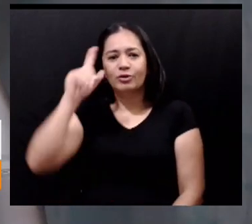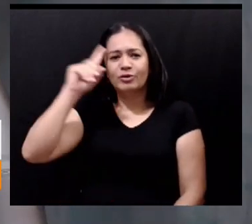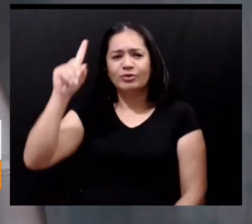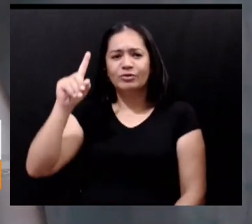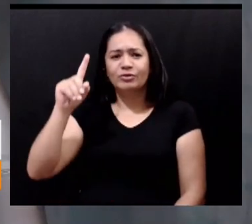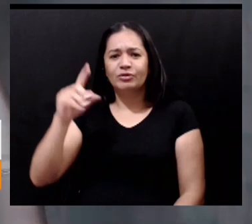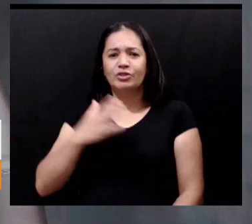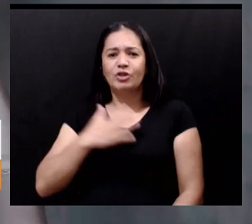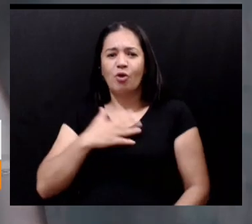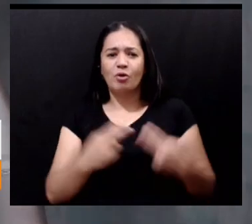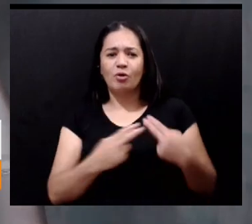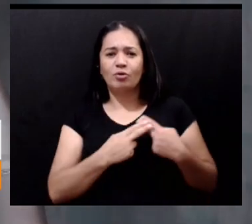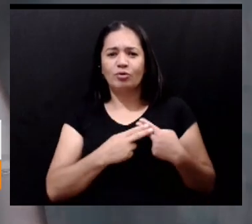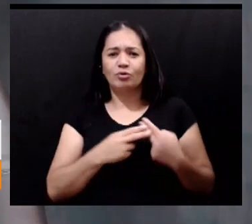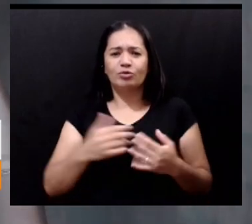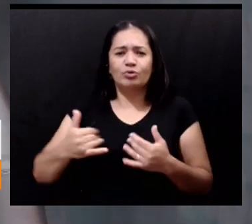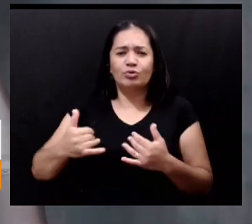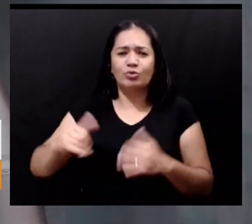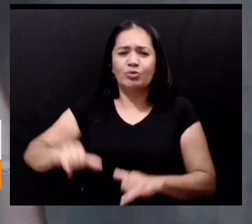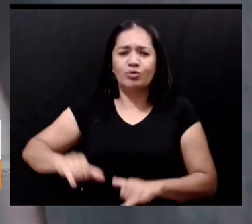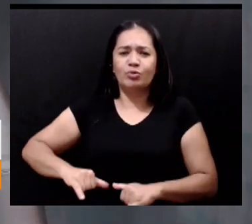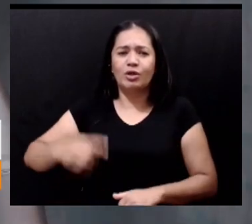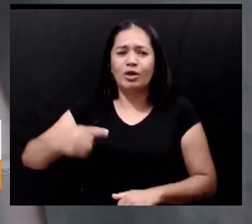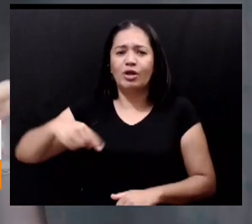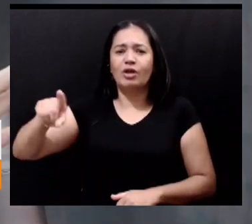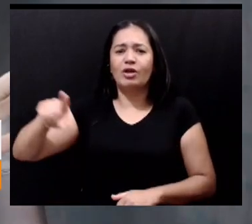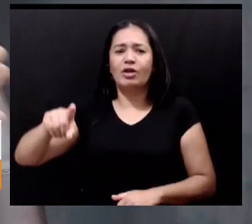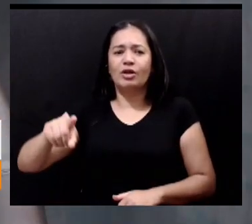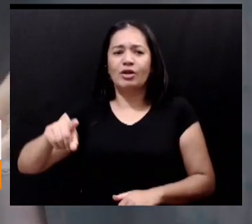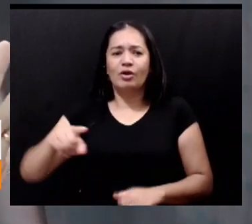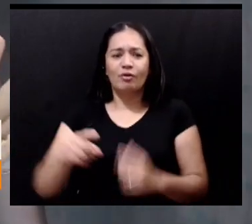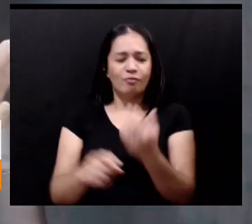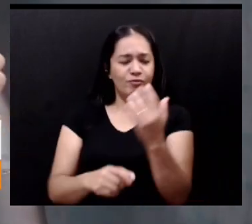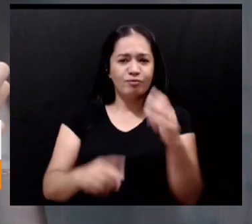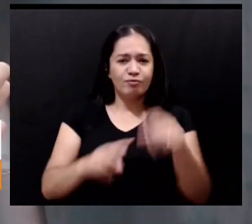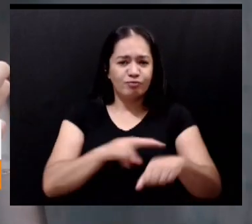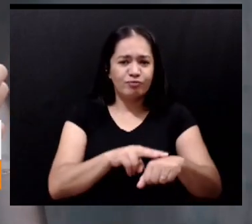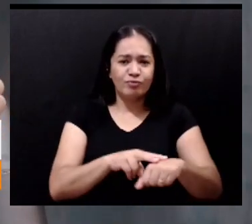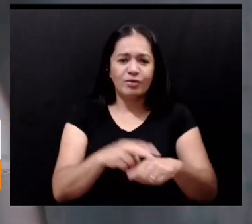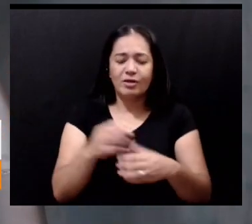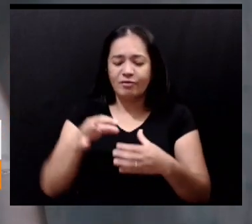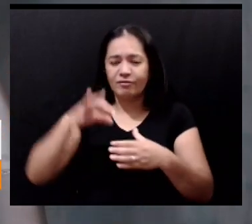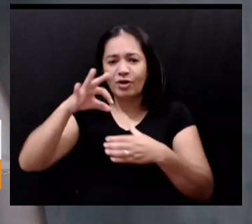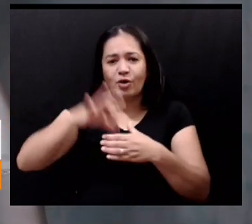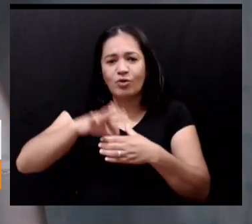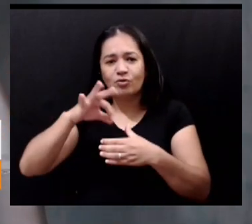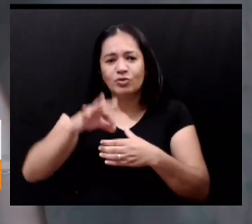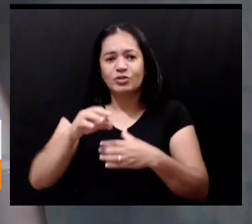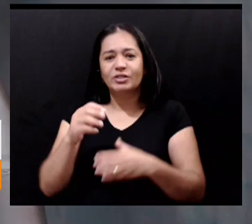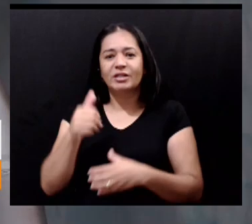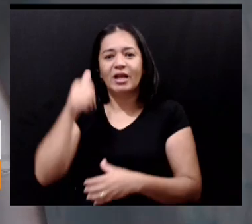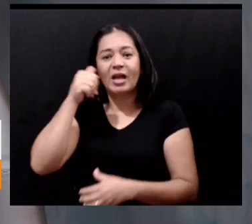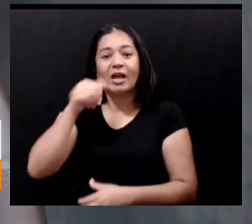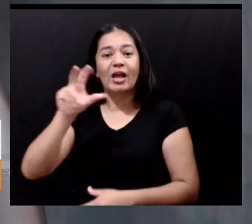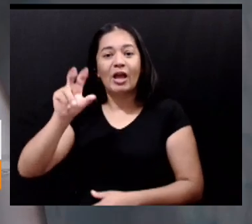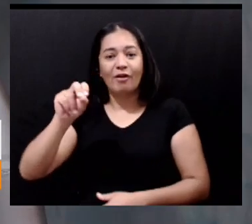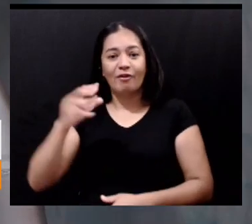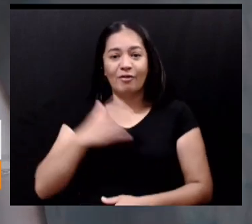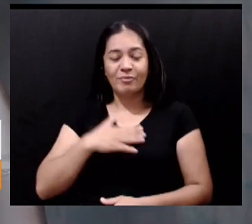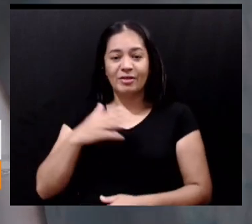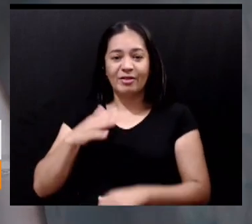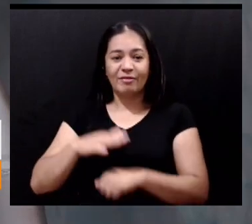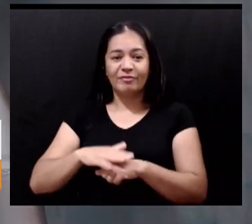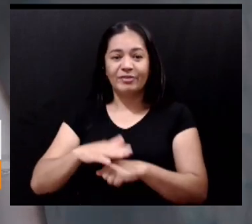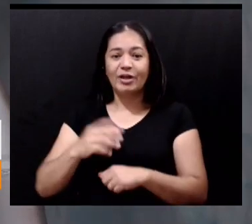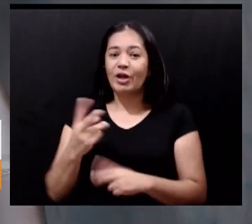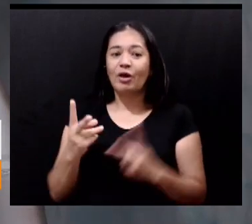eu vou para a horta, pego um pouquinho de cidreira e faço um chá de cidreira como a minha avó fazia. E dessa maneira eu vou me